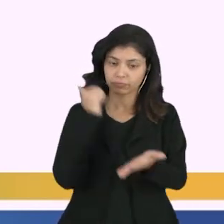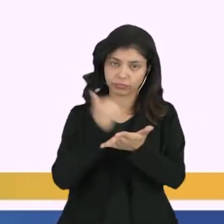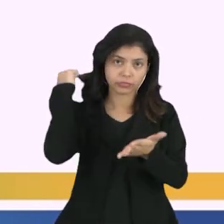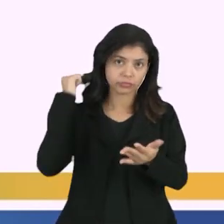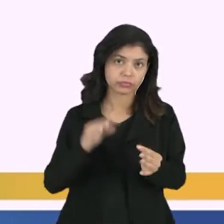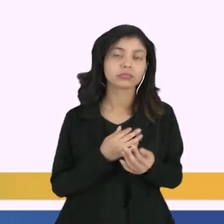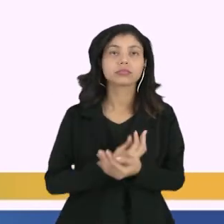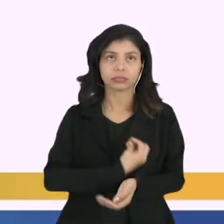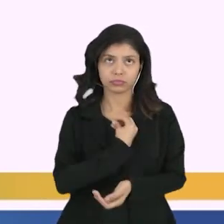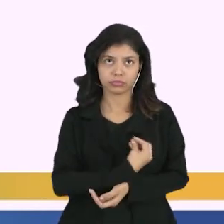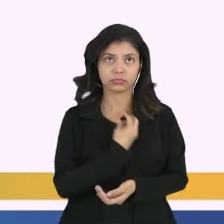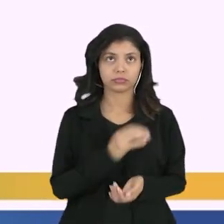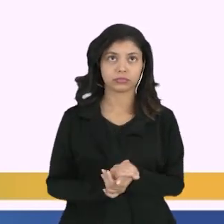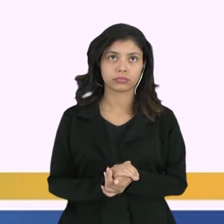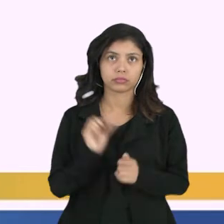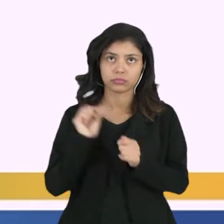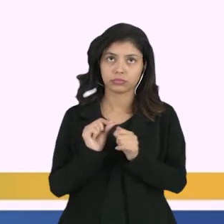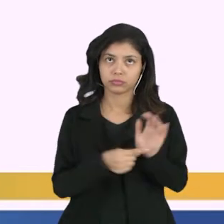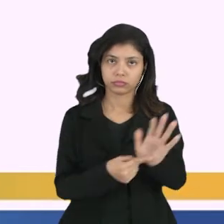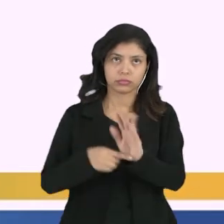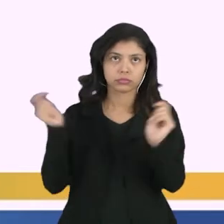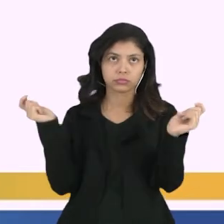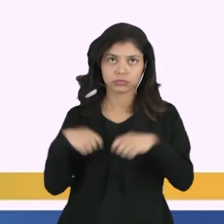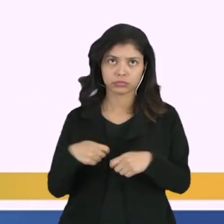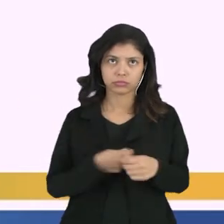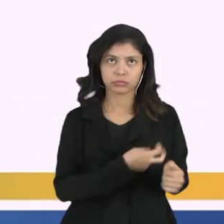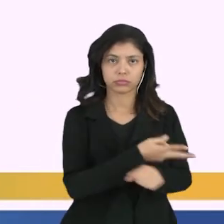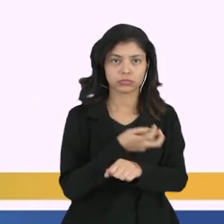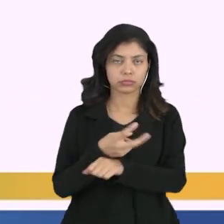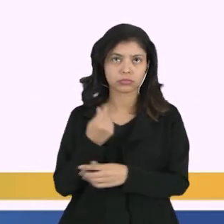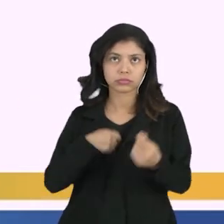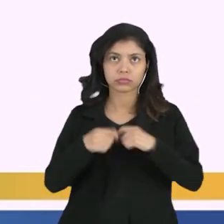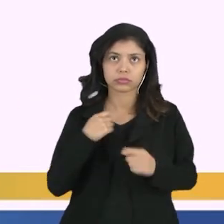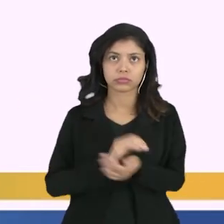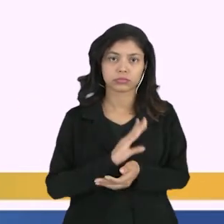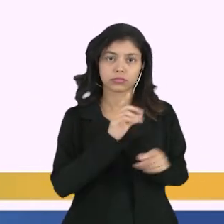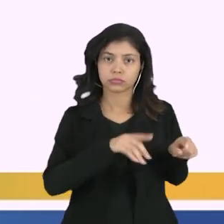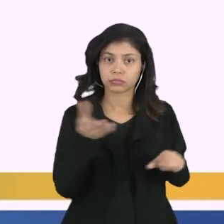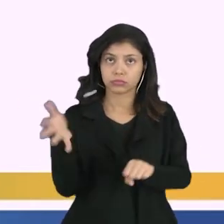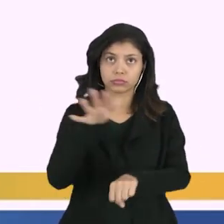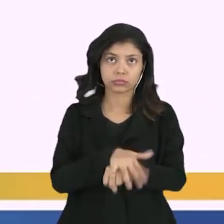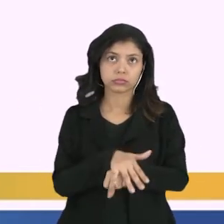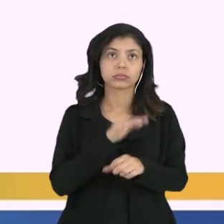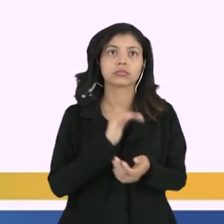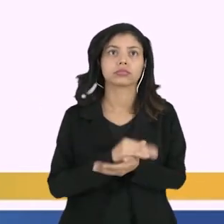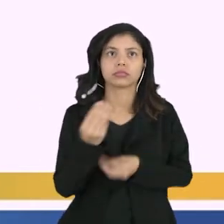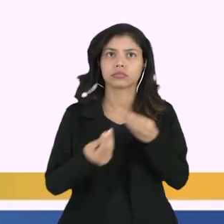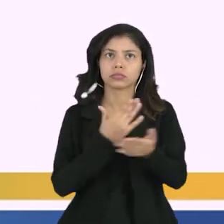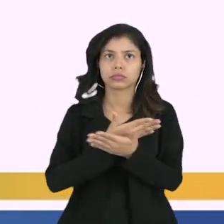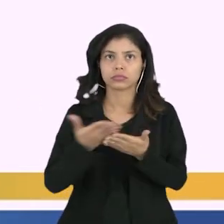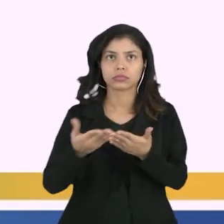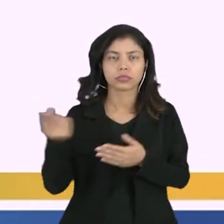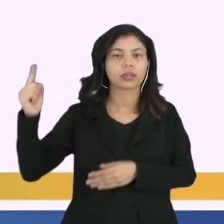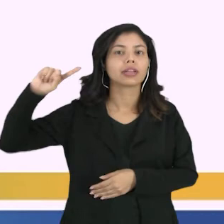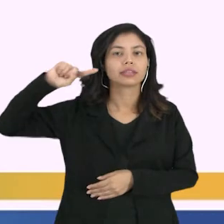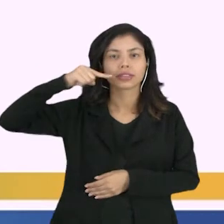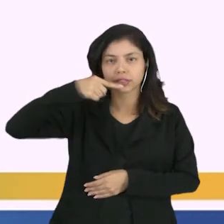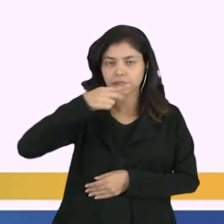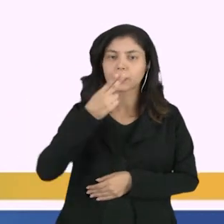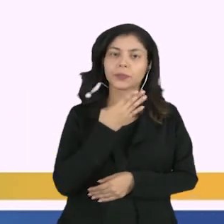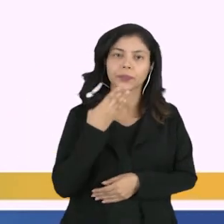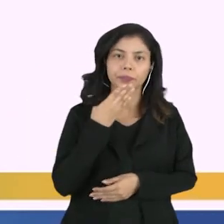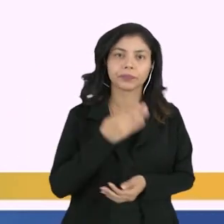a presença e foram reveladas as possibilidades de exploração econômica da colônia, com o início então aí do cultivo